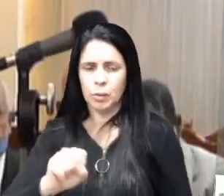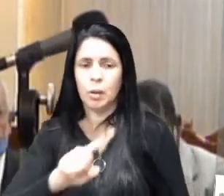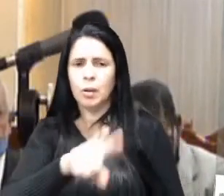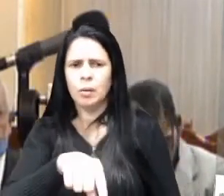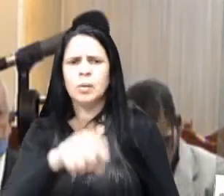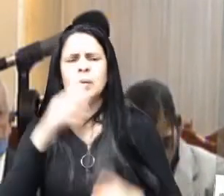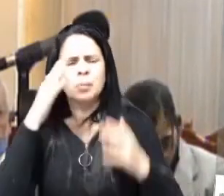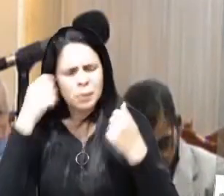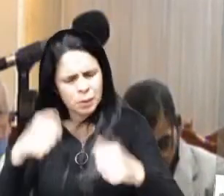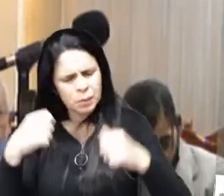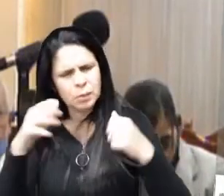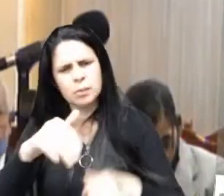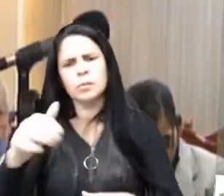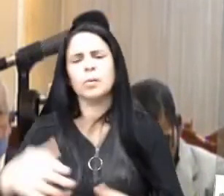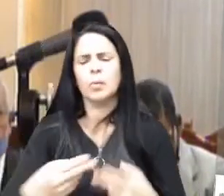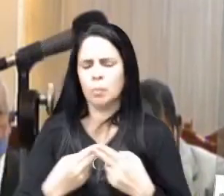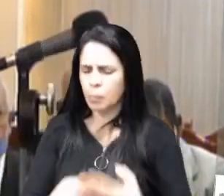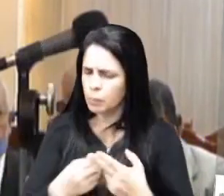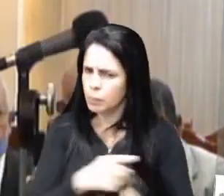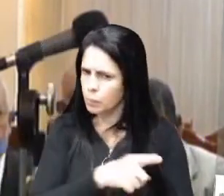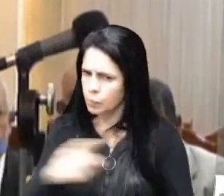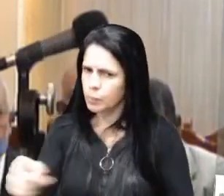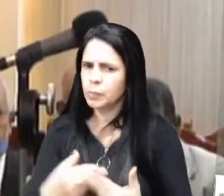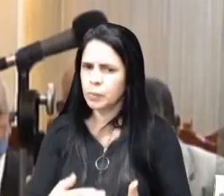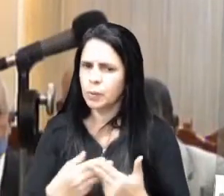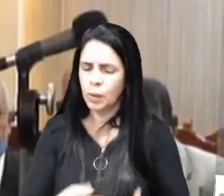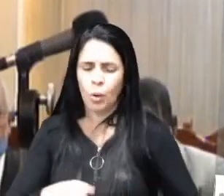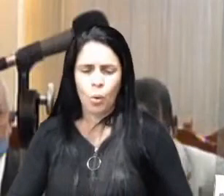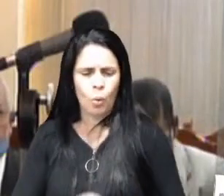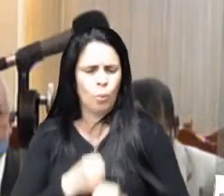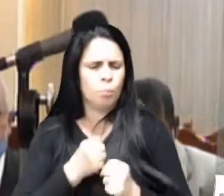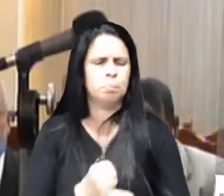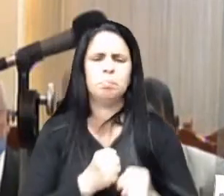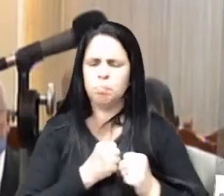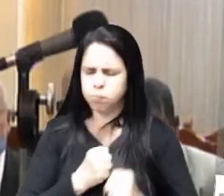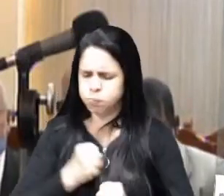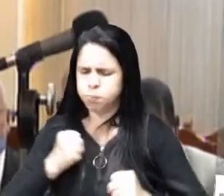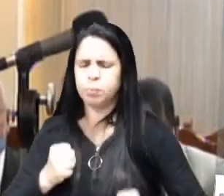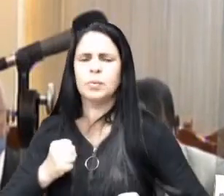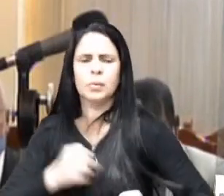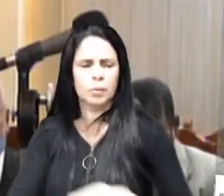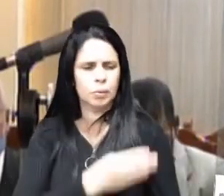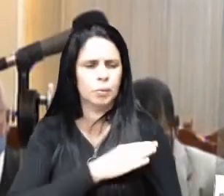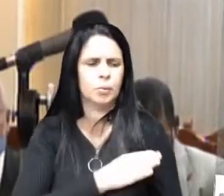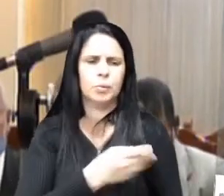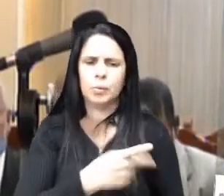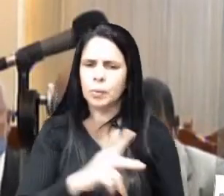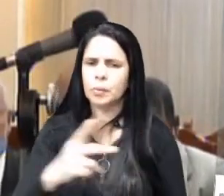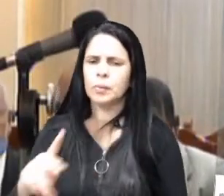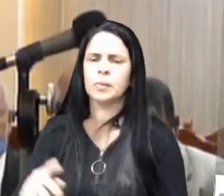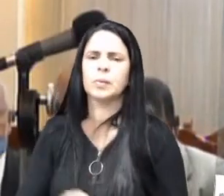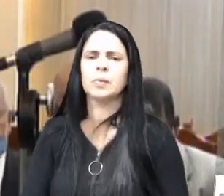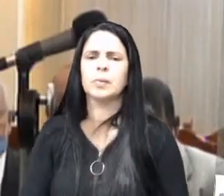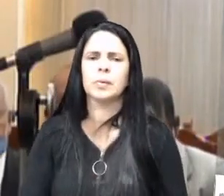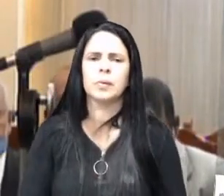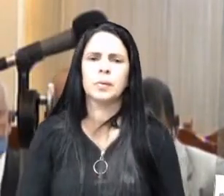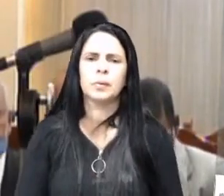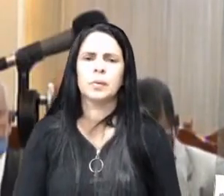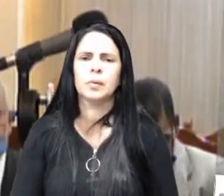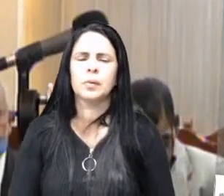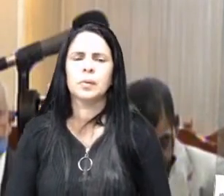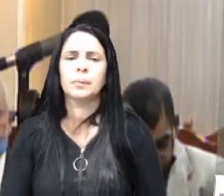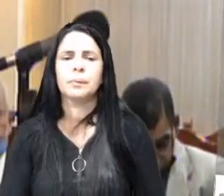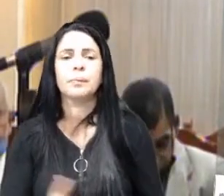vossos corações, porque a vinda do Senhor está próxima. Onde é que diz, eis que o